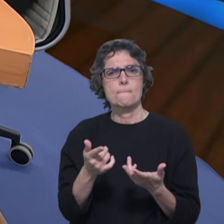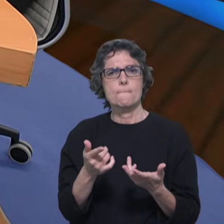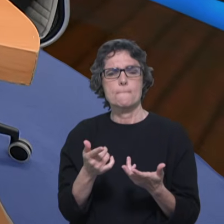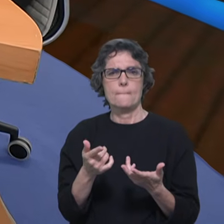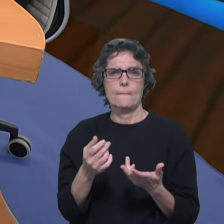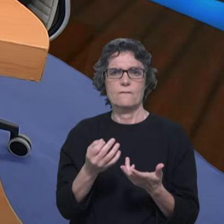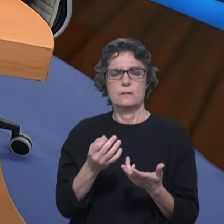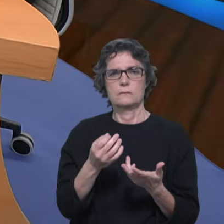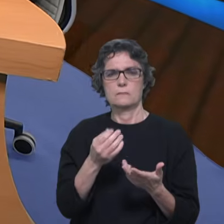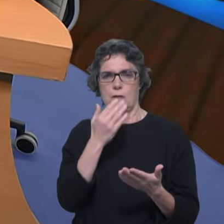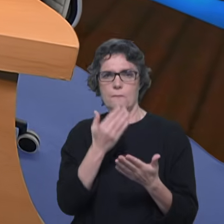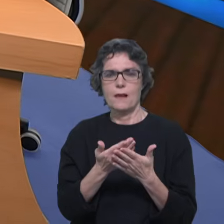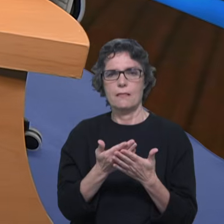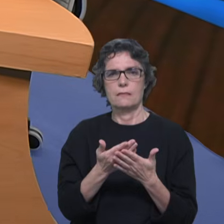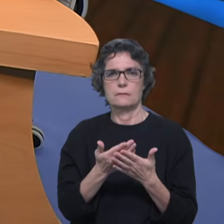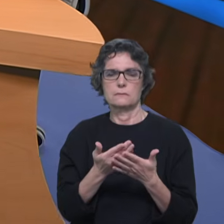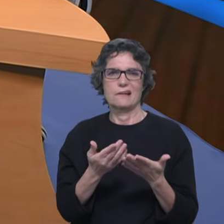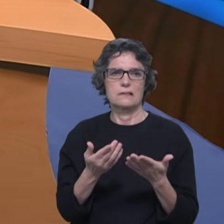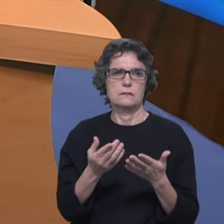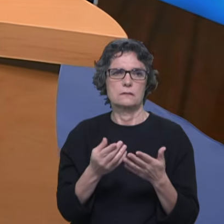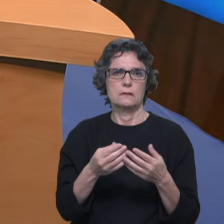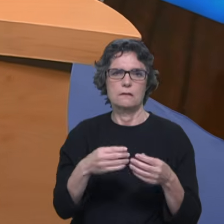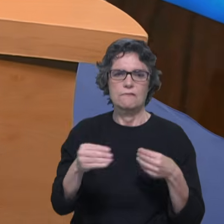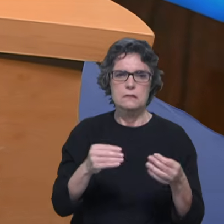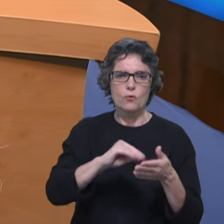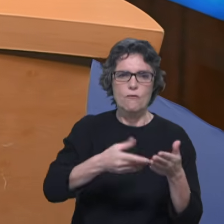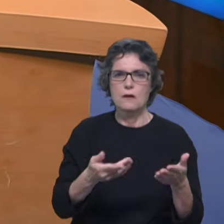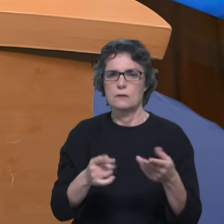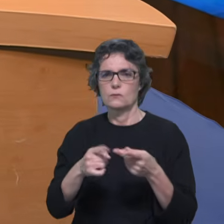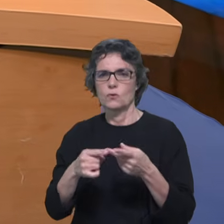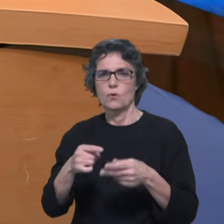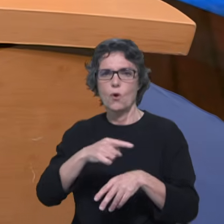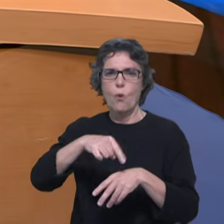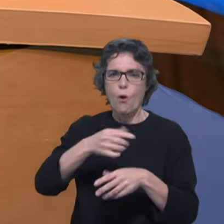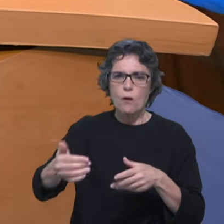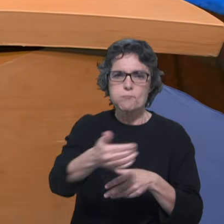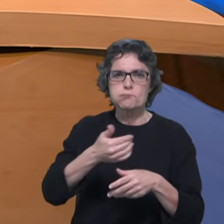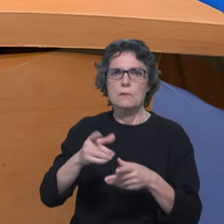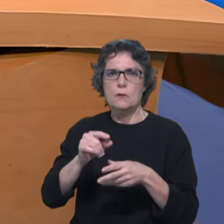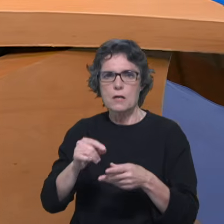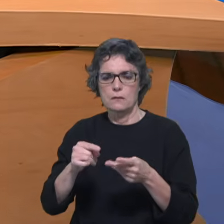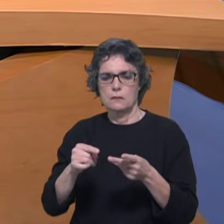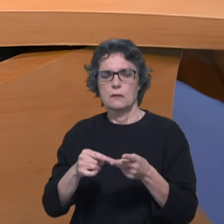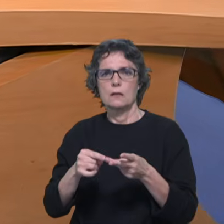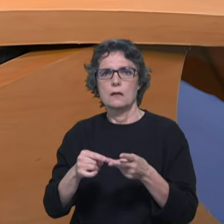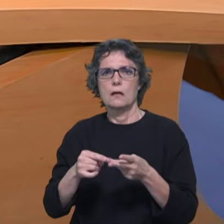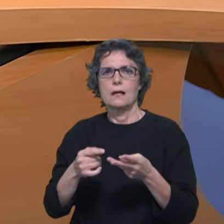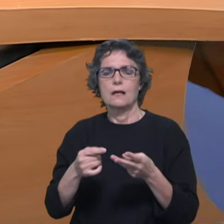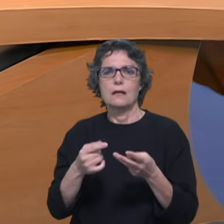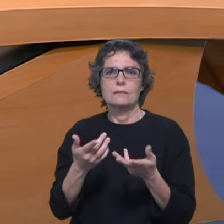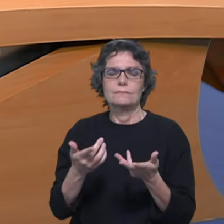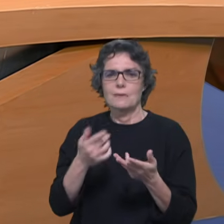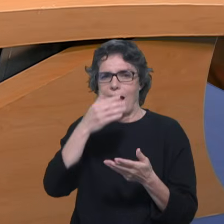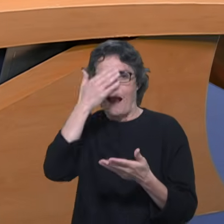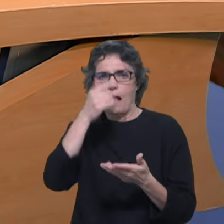enfim, a flexibilização parece crescente, a precariedade também, o banco de horas, enfim, com critérios mais alargados.